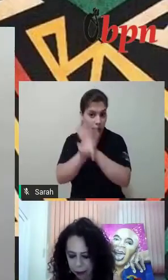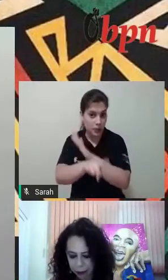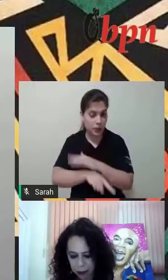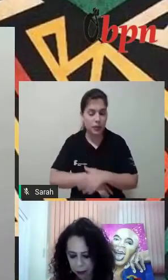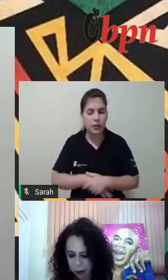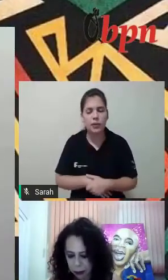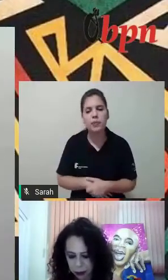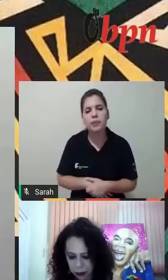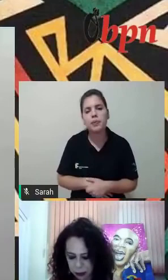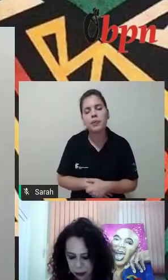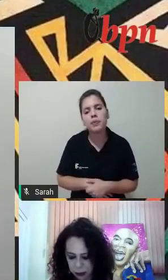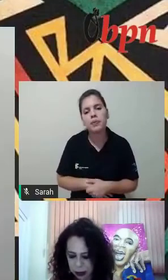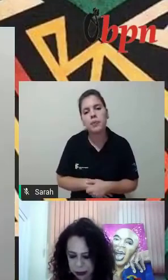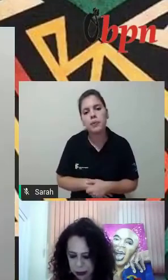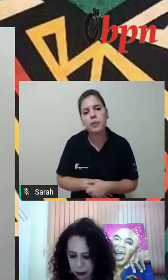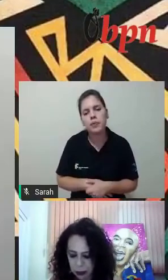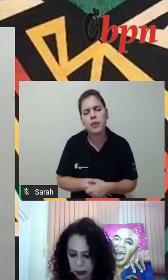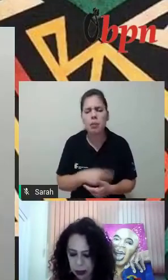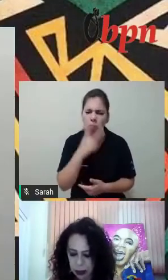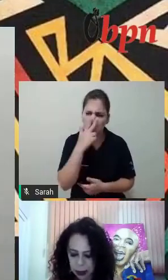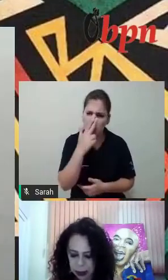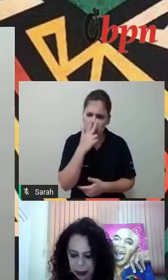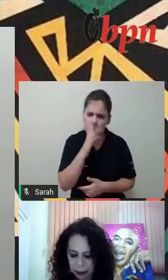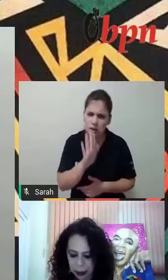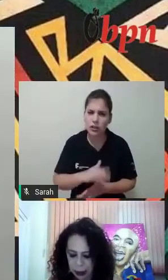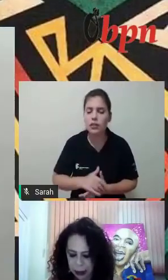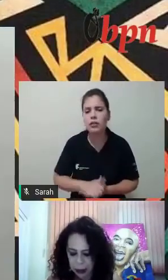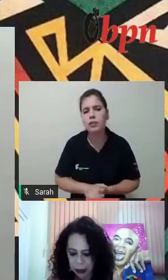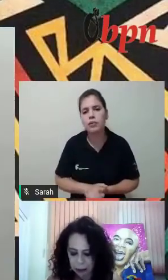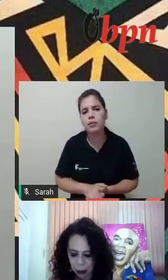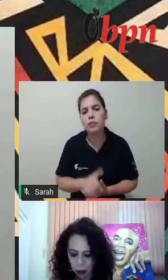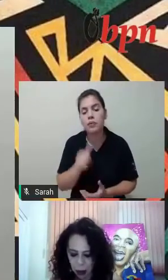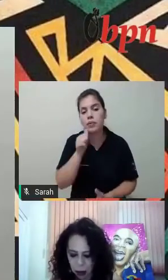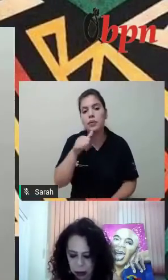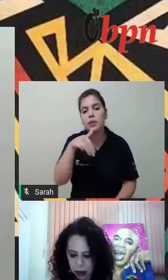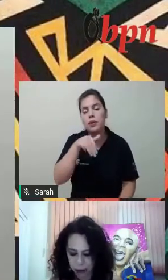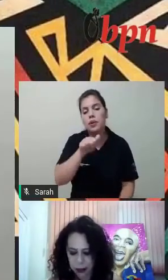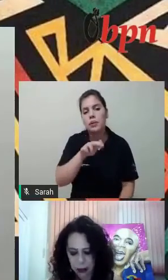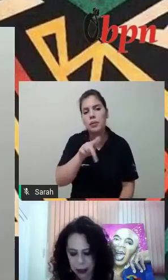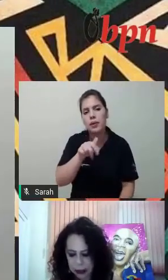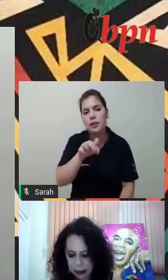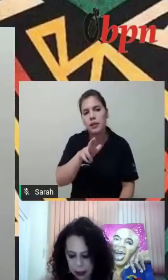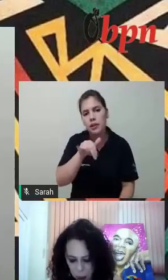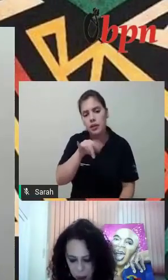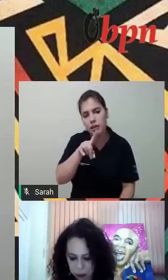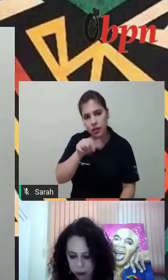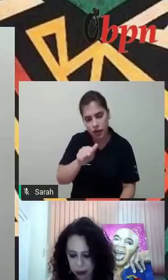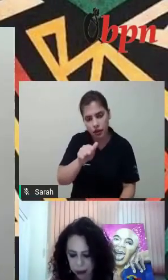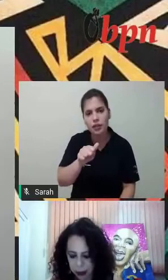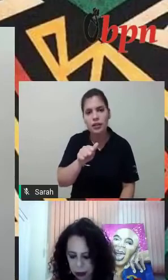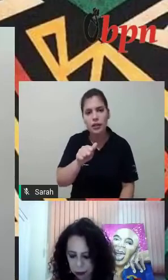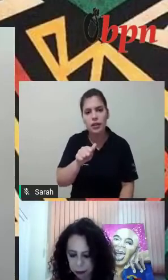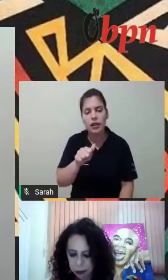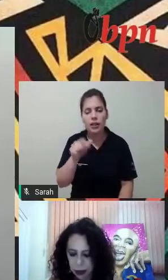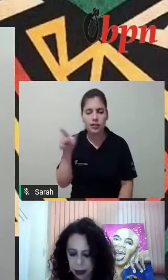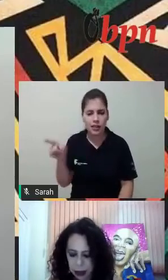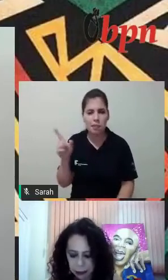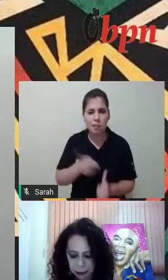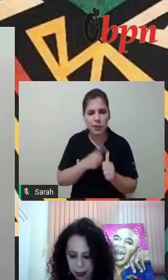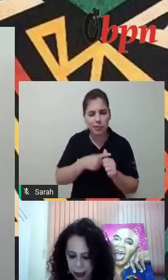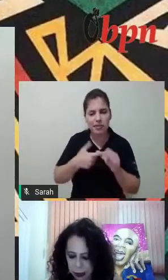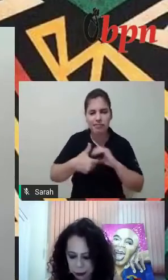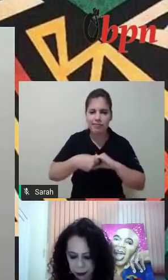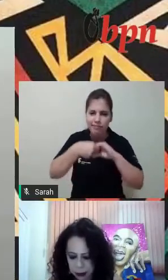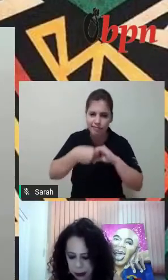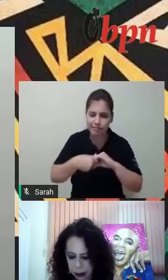que vai mais ou menos na mesma direção, né, que é da Margarida Carvalho Rocha. Ela te saúda primeiramente e